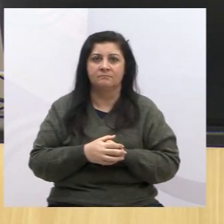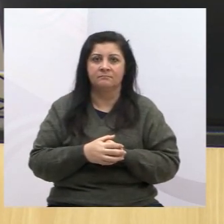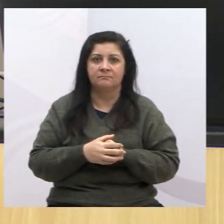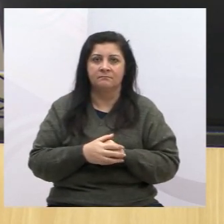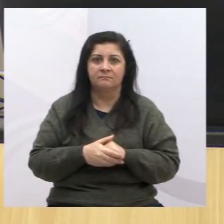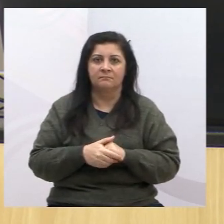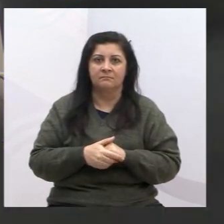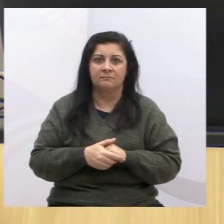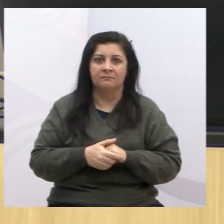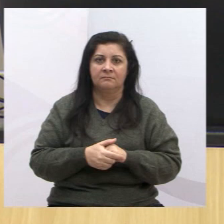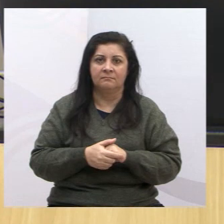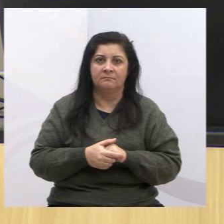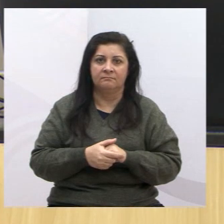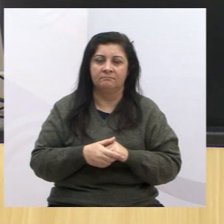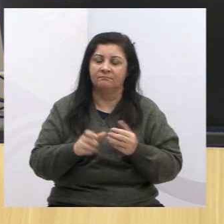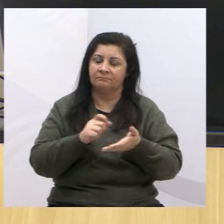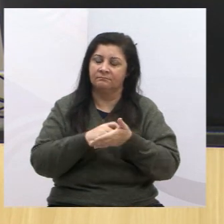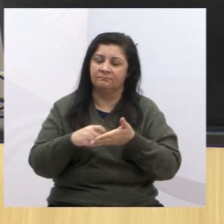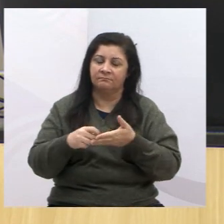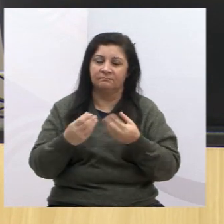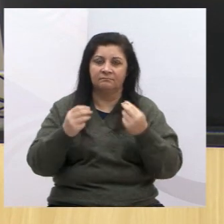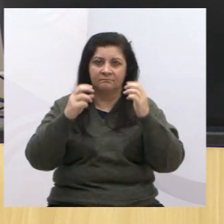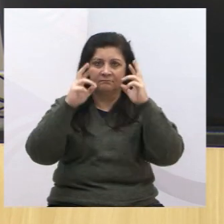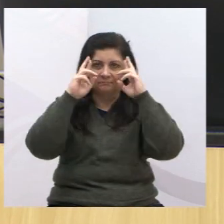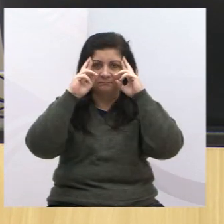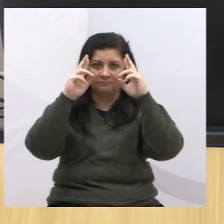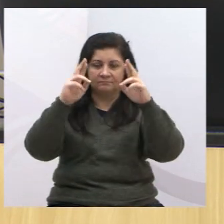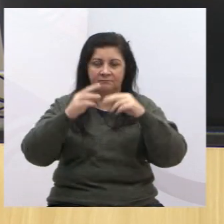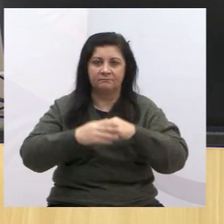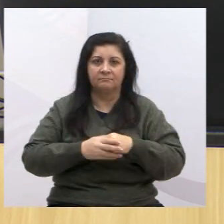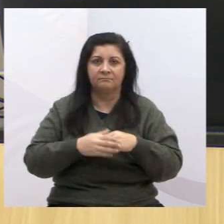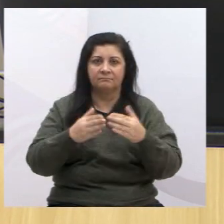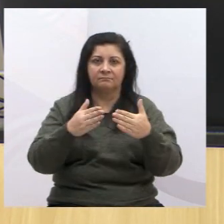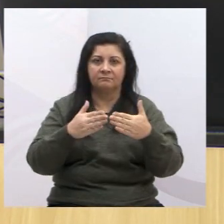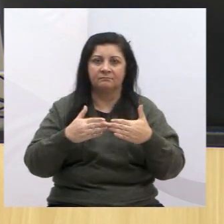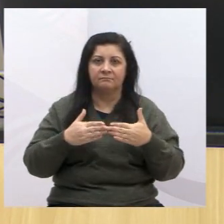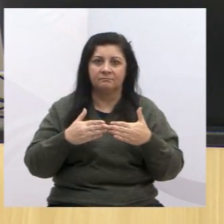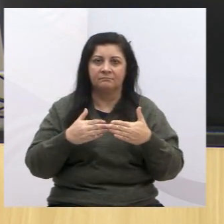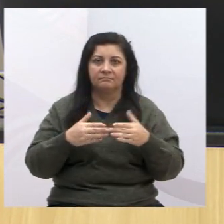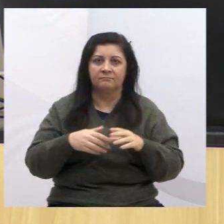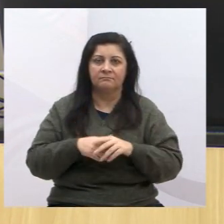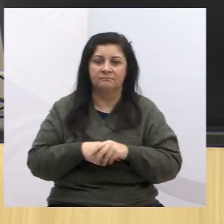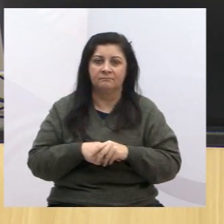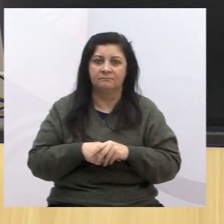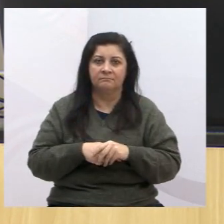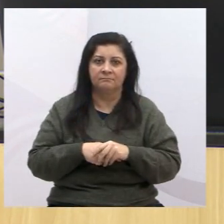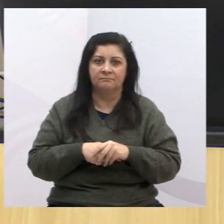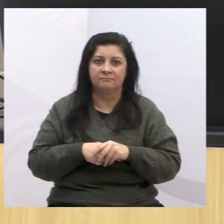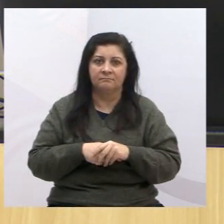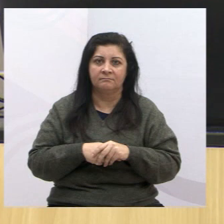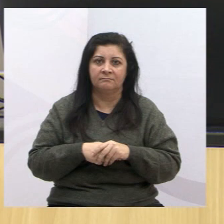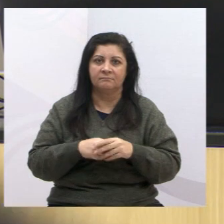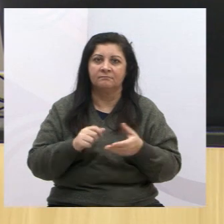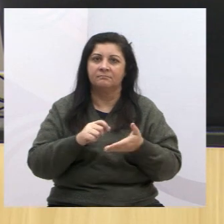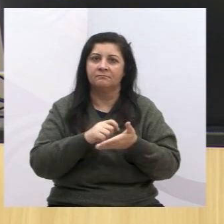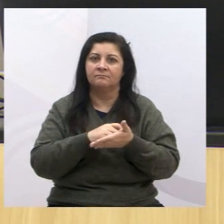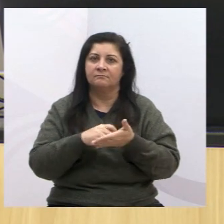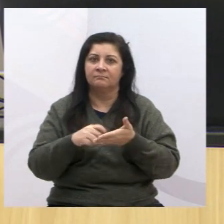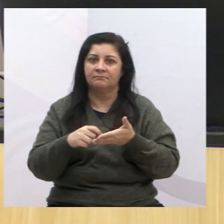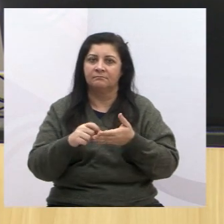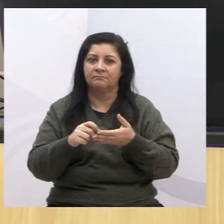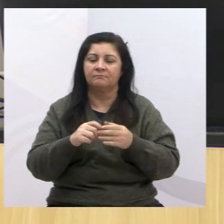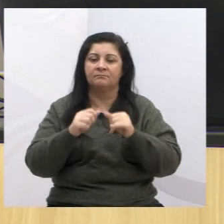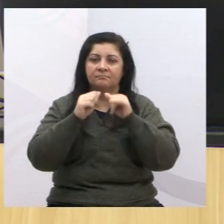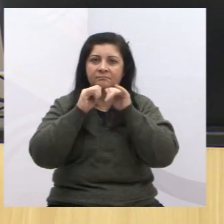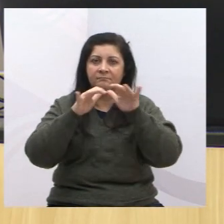pode trazer. Feito esse registro, respeitosamente, requeremos a presença dessa casa que seja adotadas as providências habituais para a divulgação da